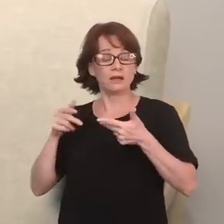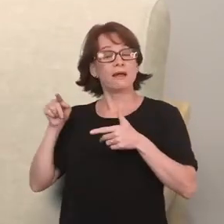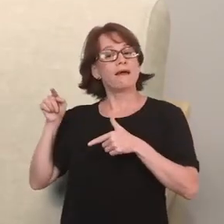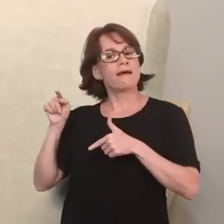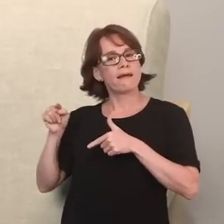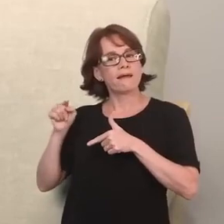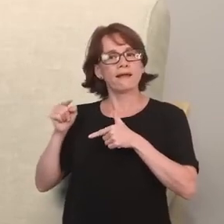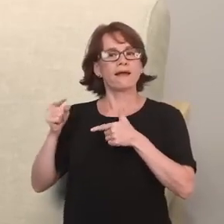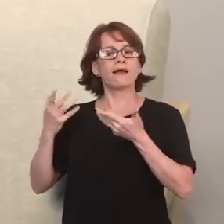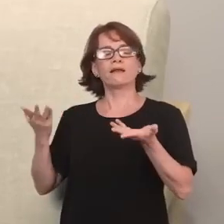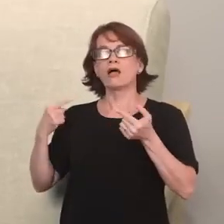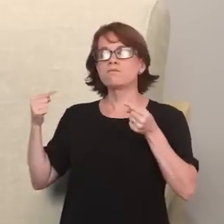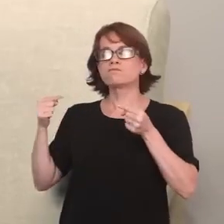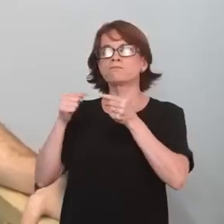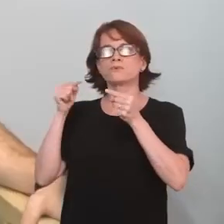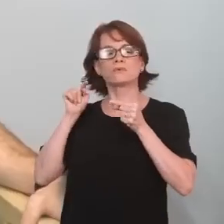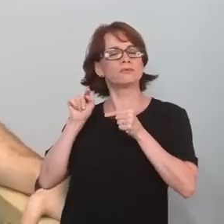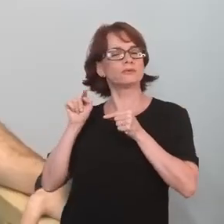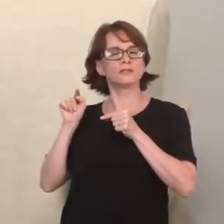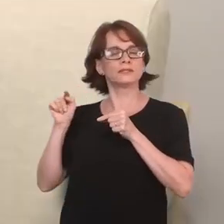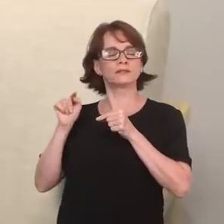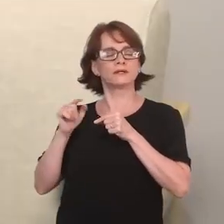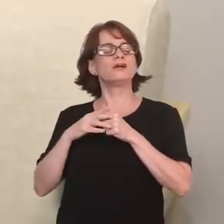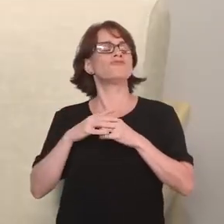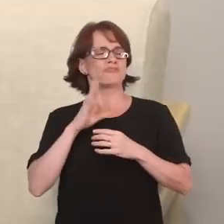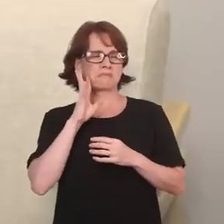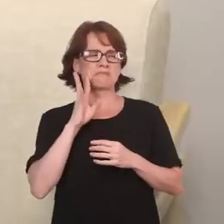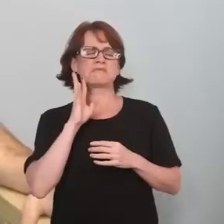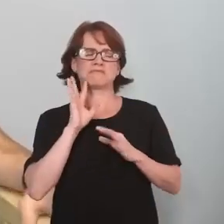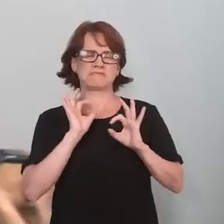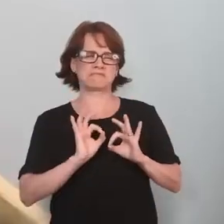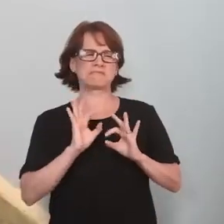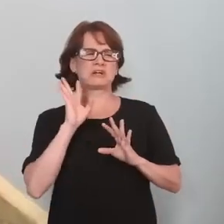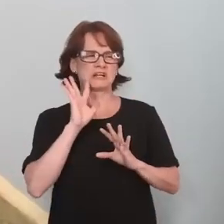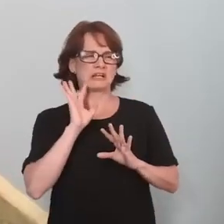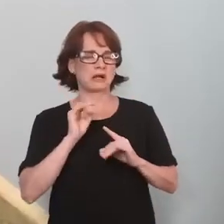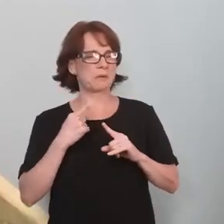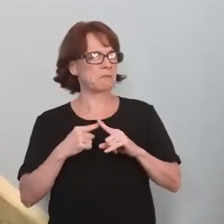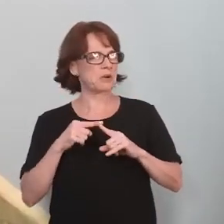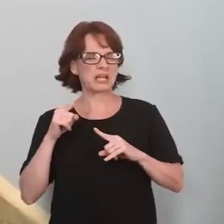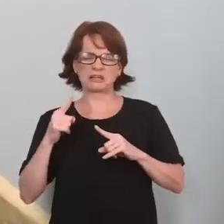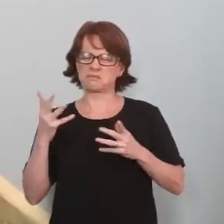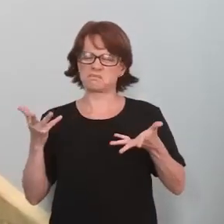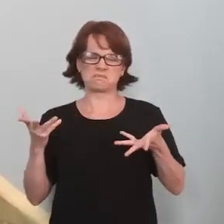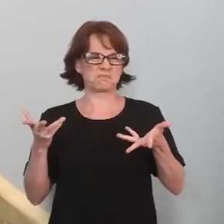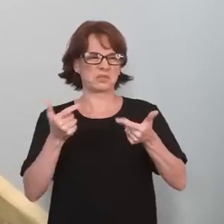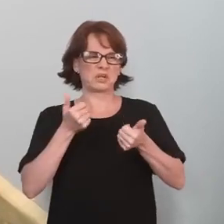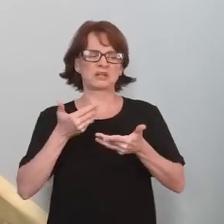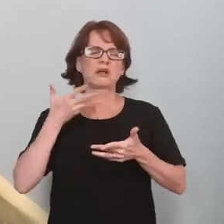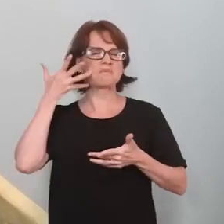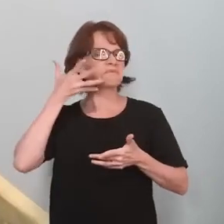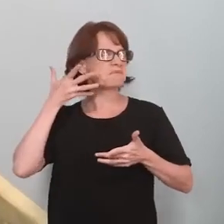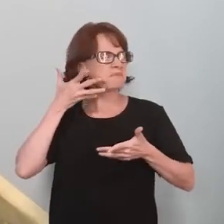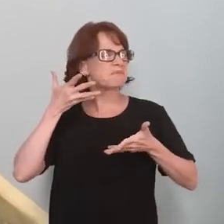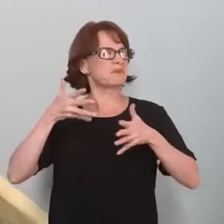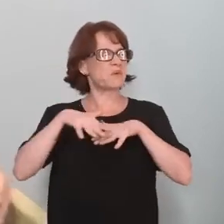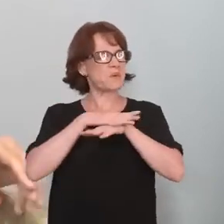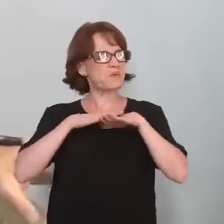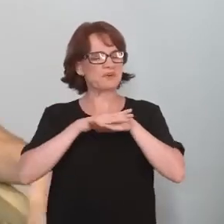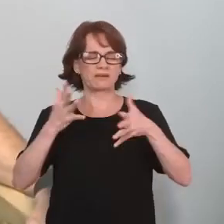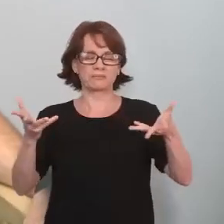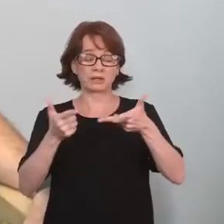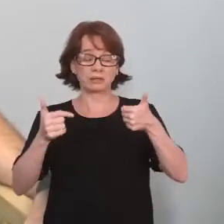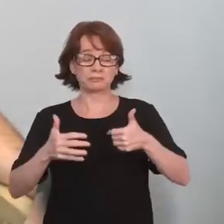a dar aquele... Foi muito legal. Aquela força para o seu podcast. Foi muito legal. Ela é fera demais, foi uma conversa muito legal. E hoje nós